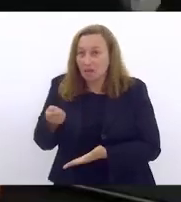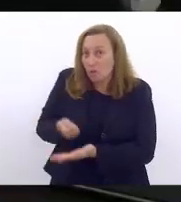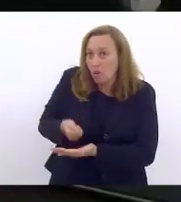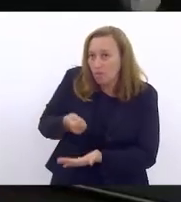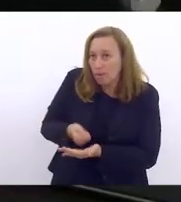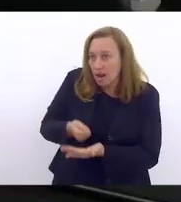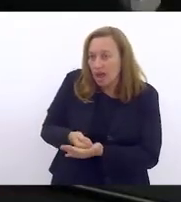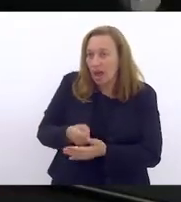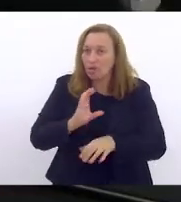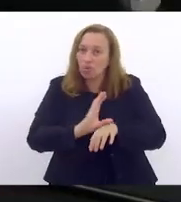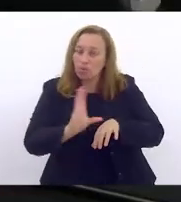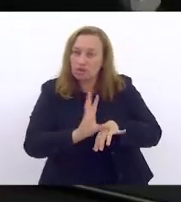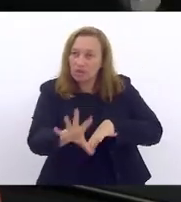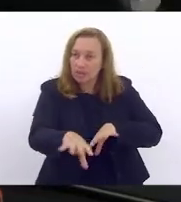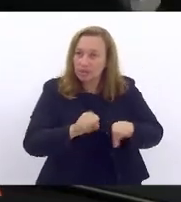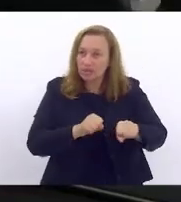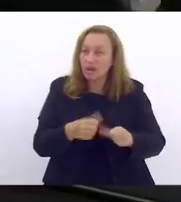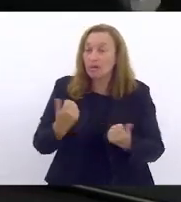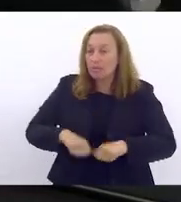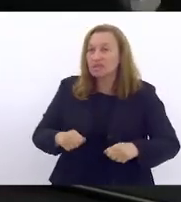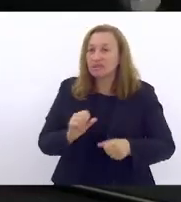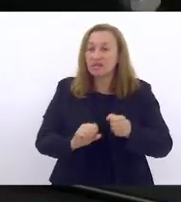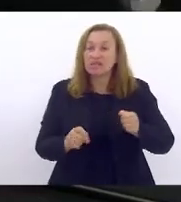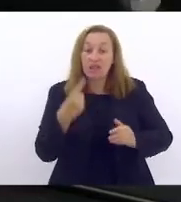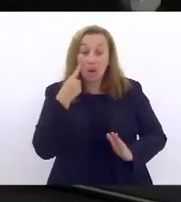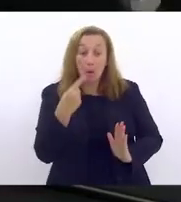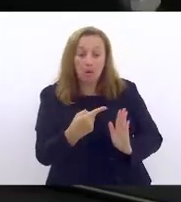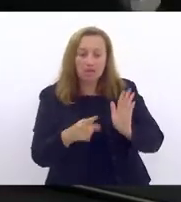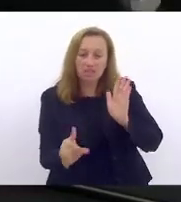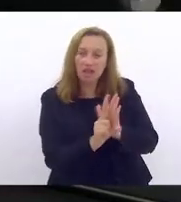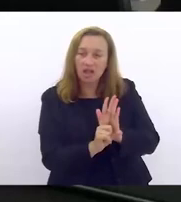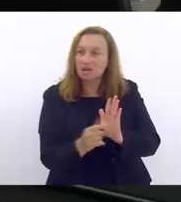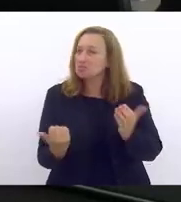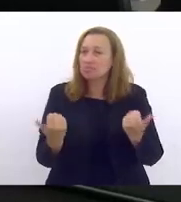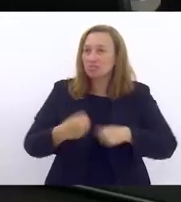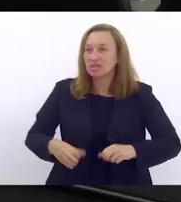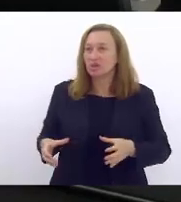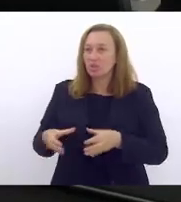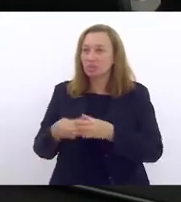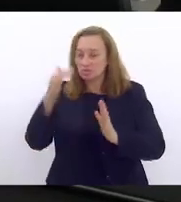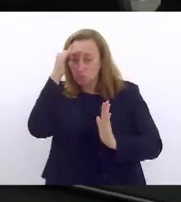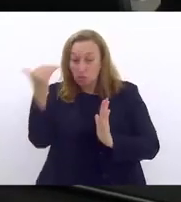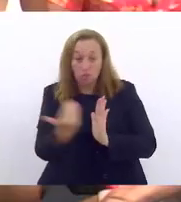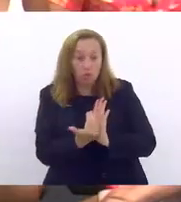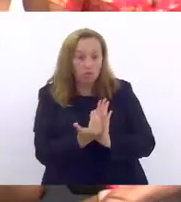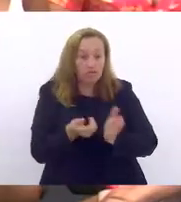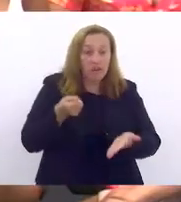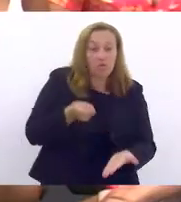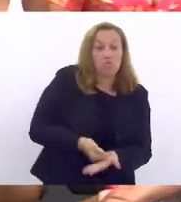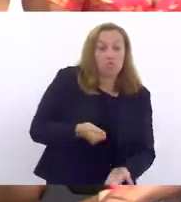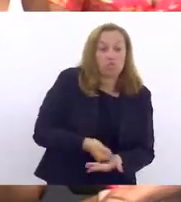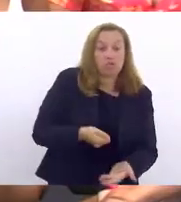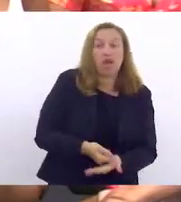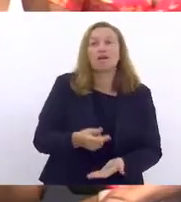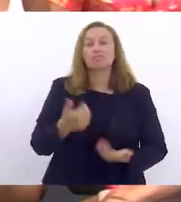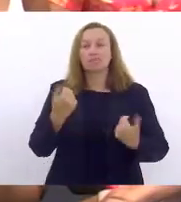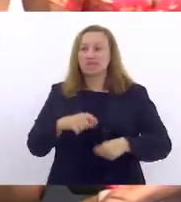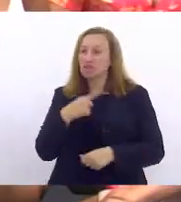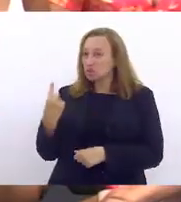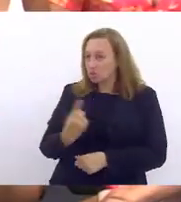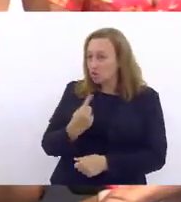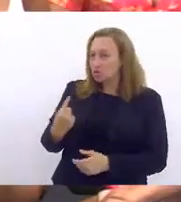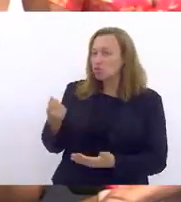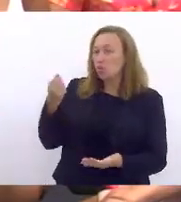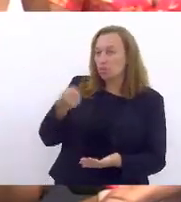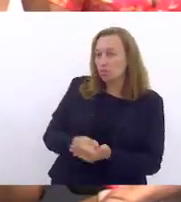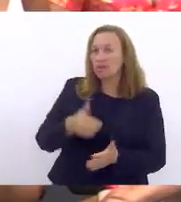isso tem que ser feito porque está aqui, está na lei, e eu não preciso que venha a comissão do Cumpra-se aqui lembrar que a gente precisa cumprir a lei. Está na lei,